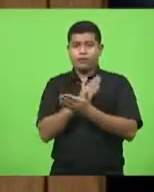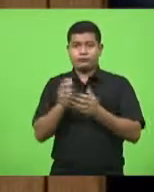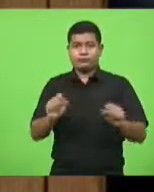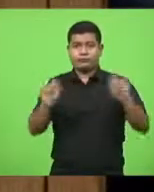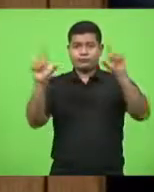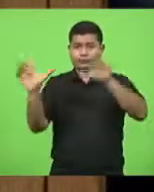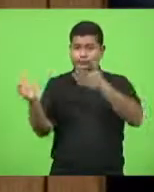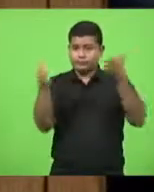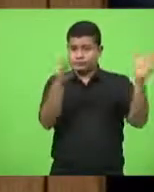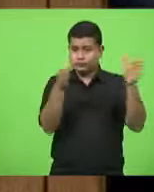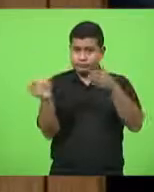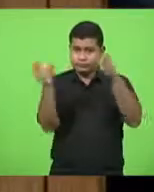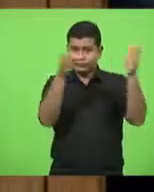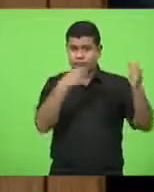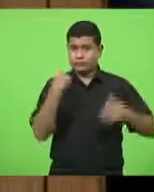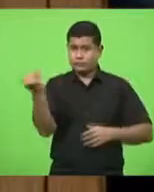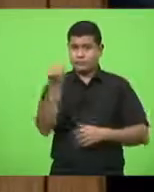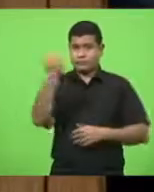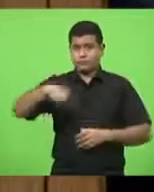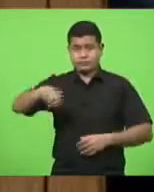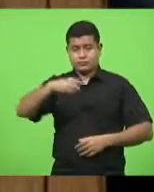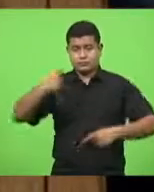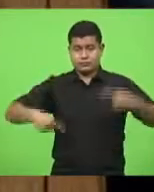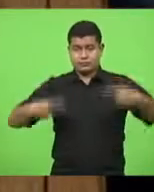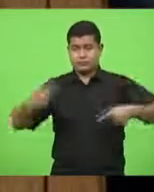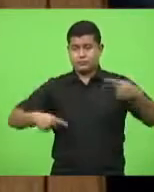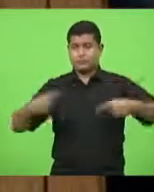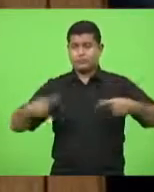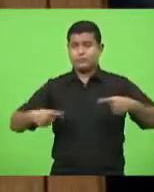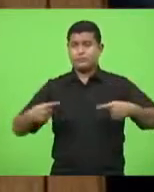possa discutir a matéria.